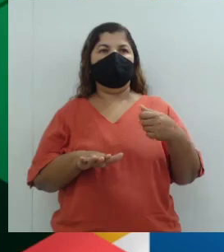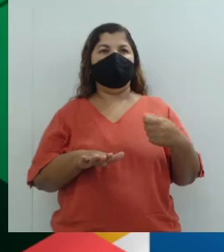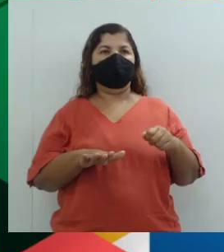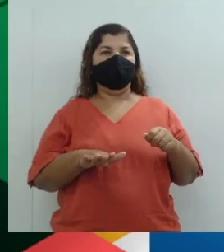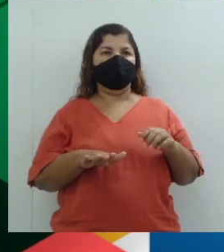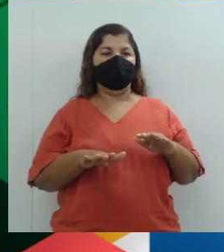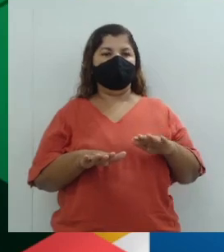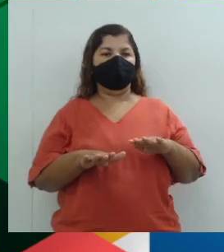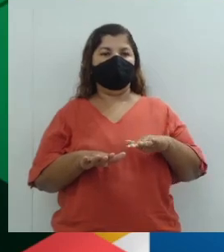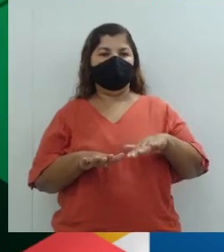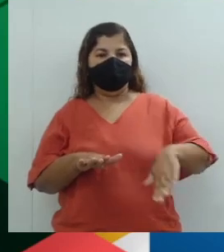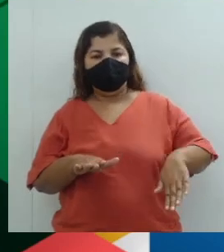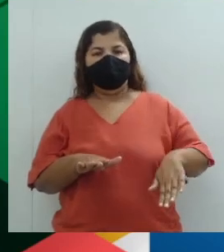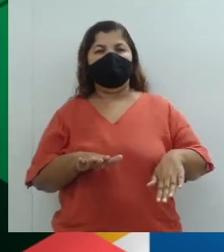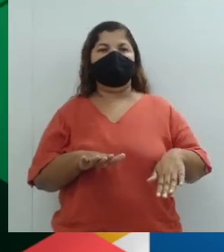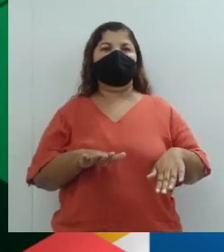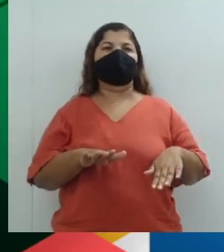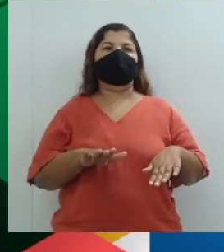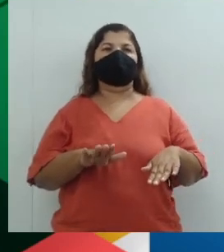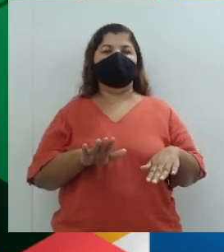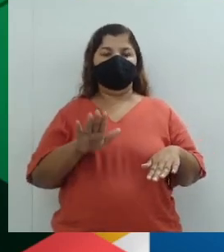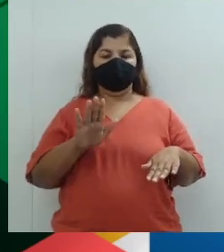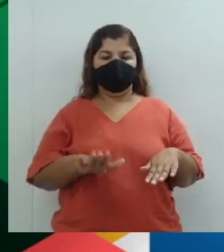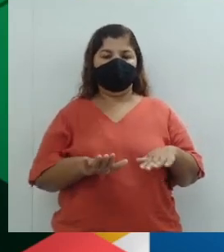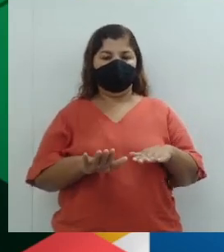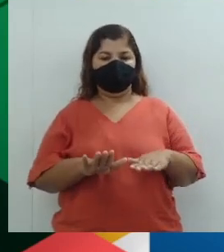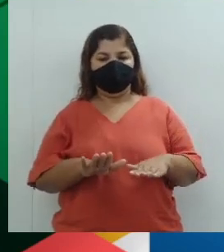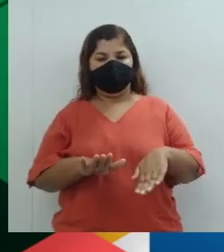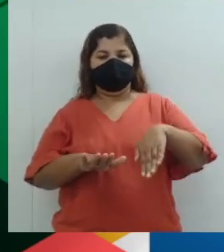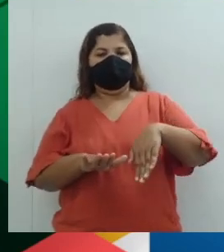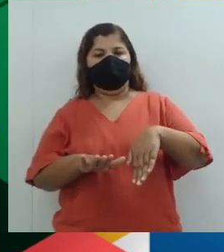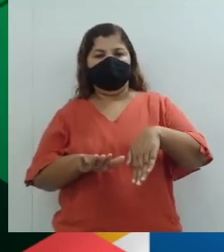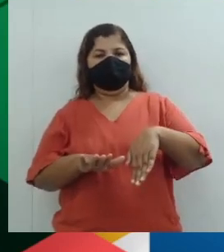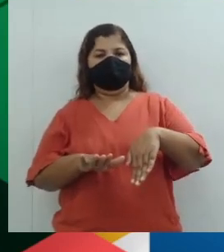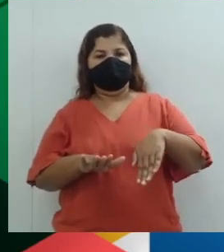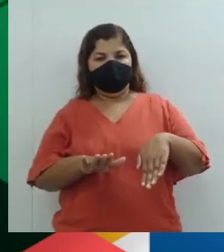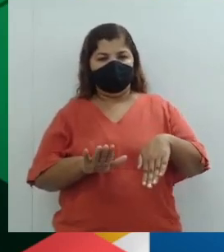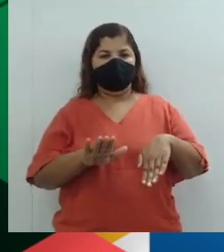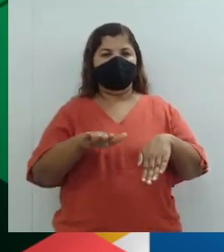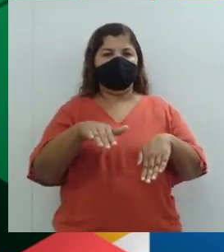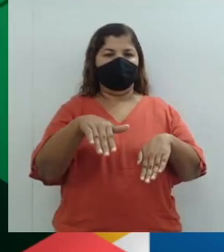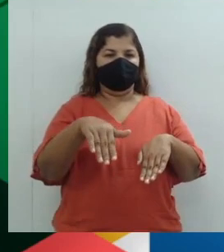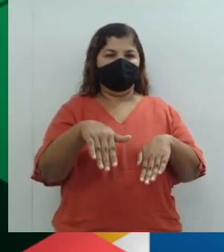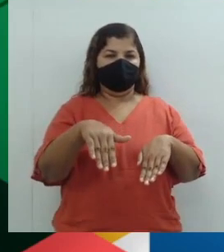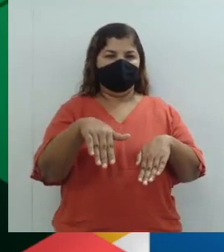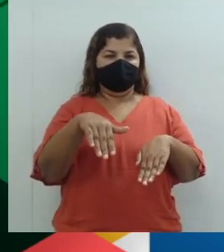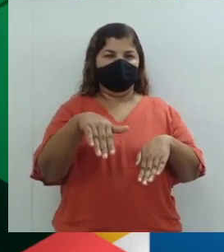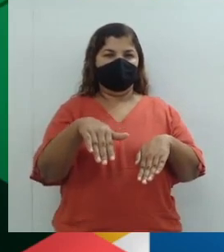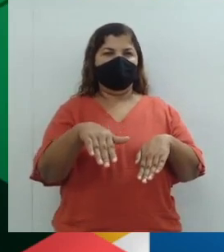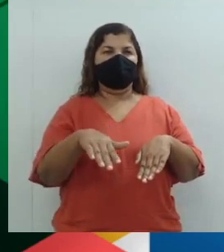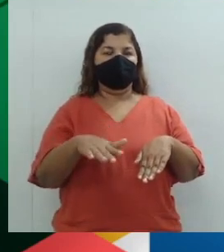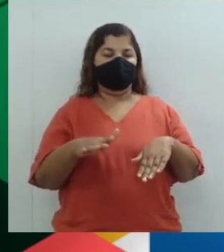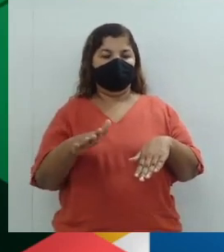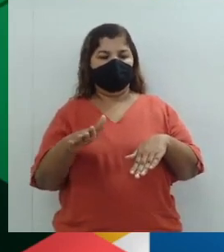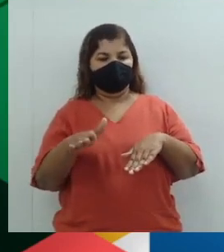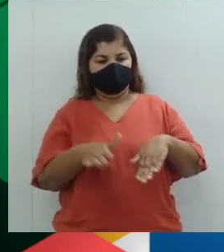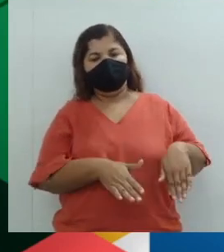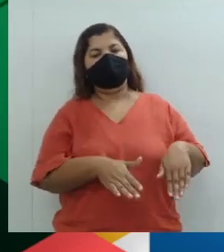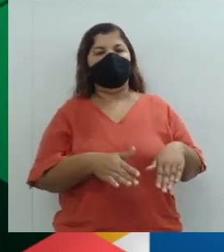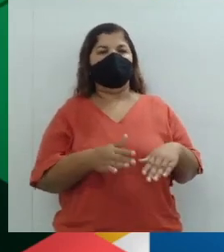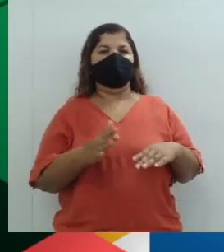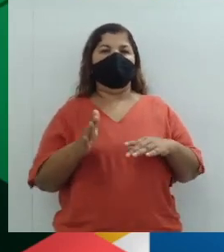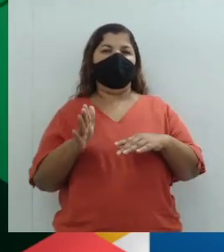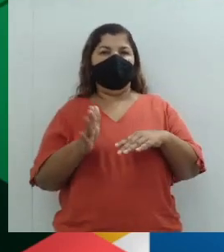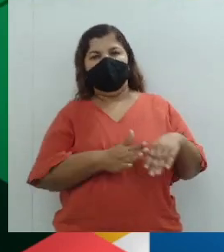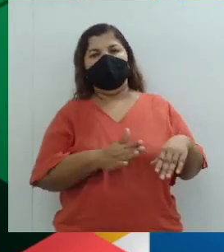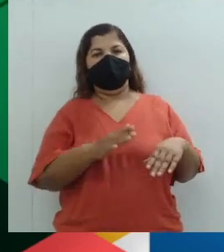empurrar o chão para trás. Então, esse movimento aí, quando ele empurra o chão para trás, ele empurra o solo, em contrapartida, o